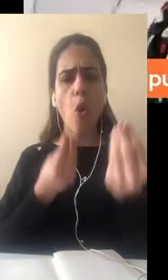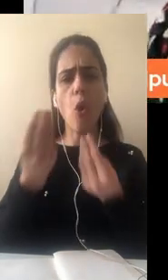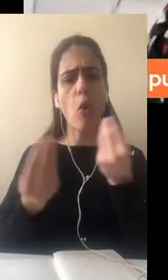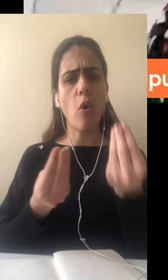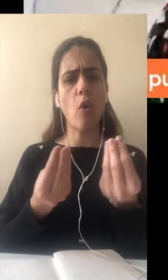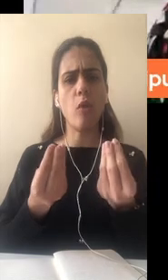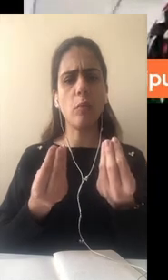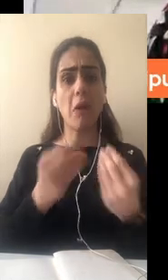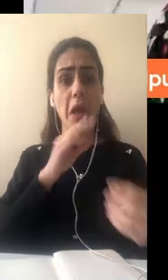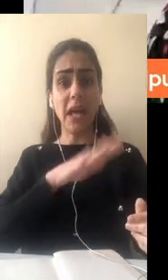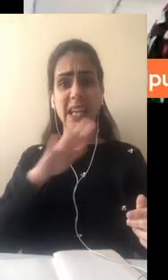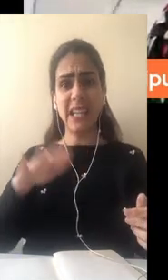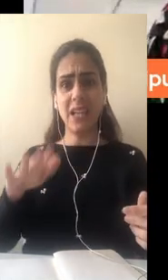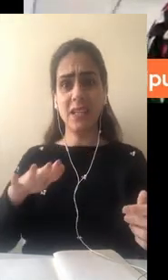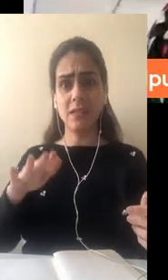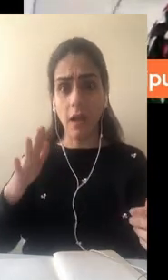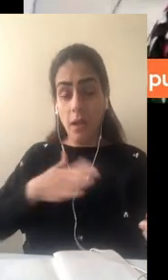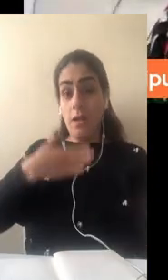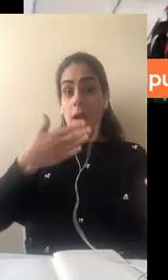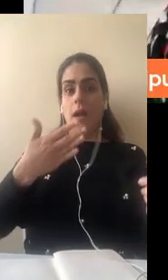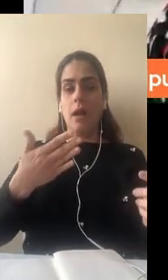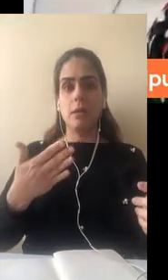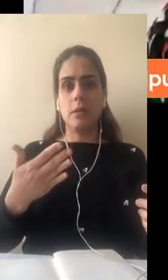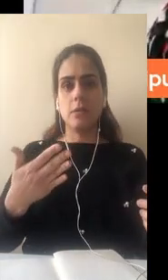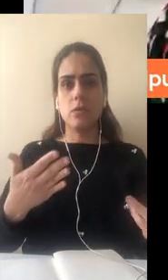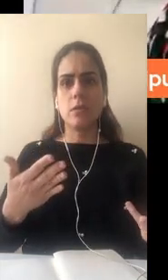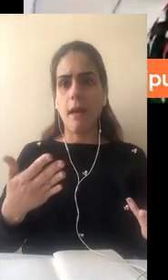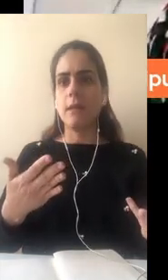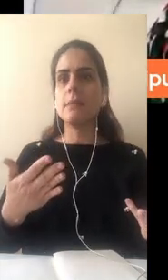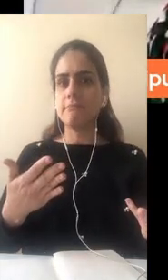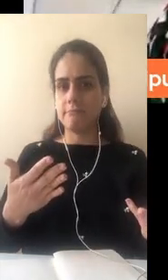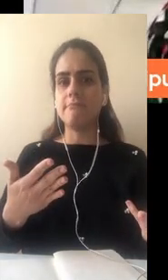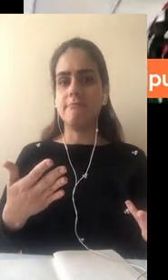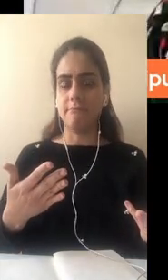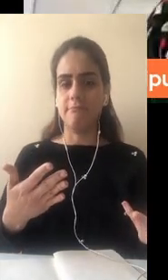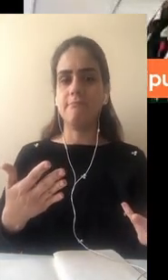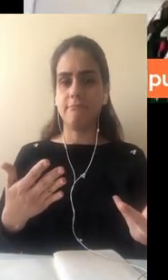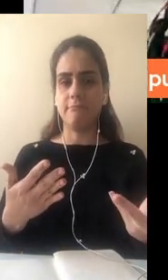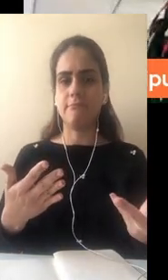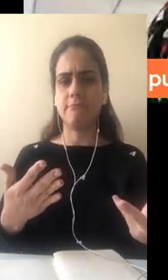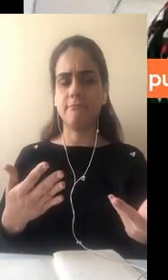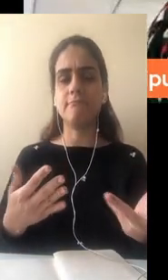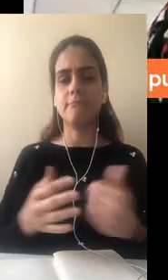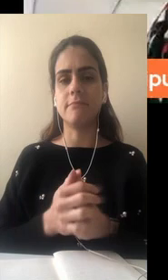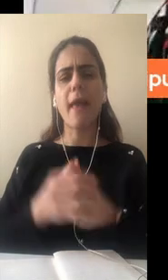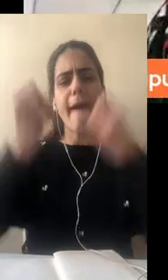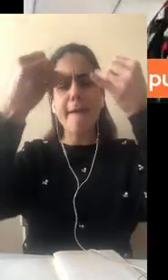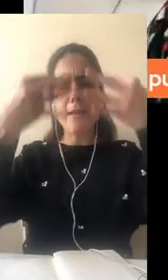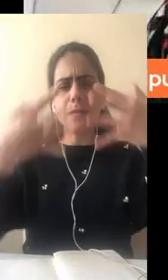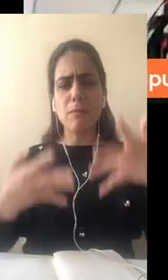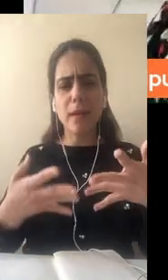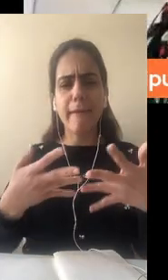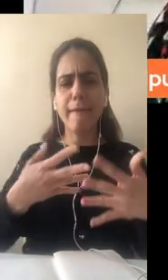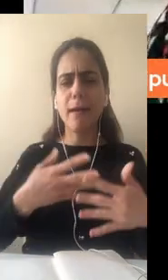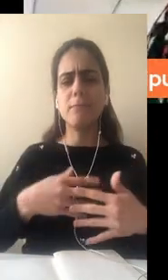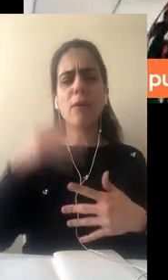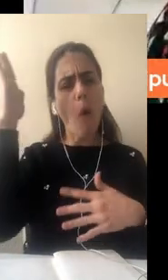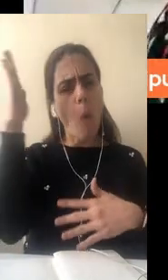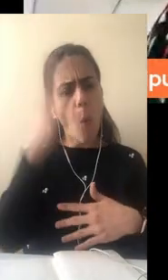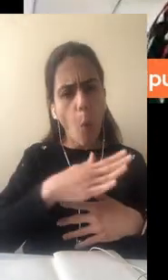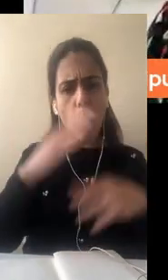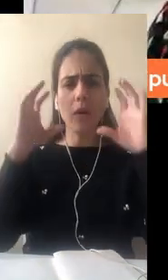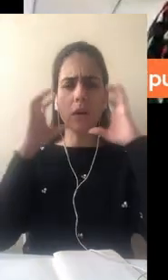criança. Me fala um pouquinho sobre essa questão aí até da questão ruim mesmo do Halloween para a criança,